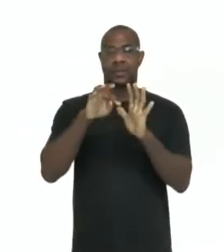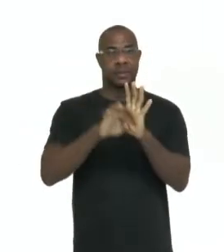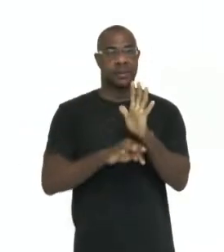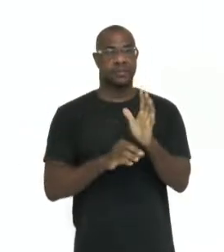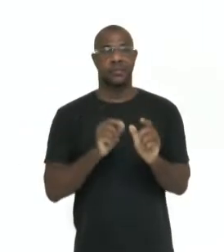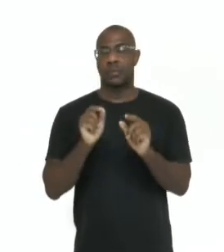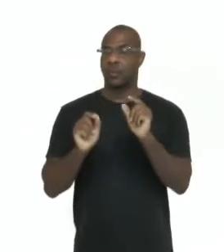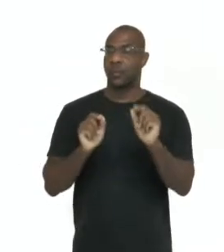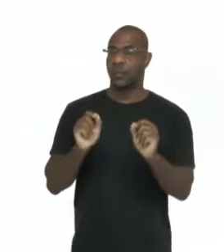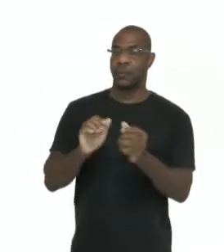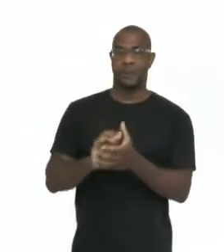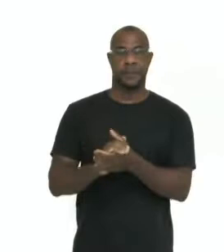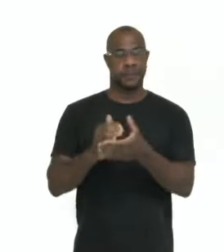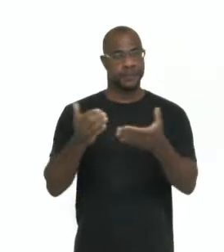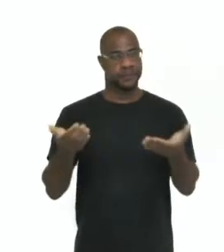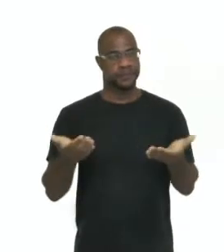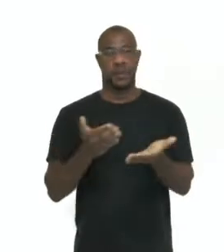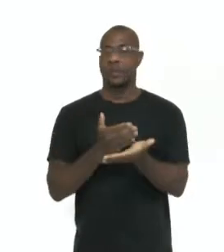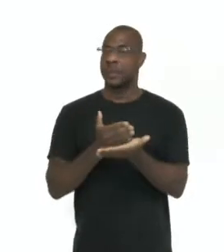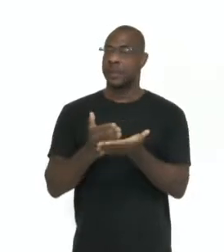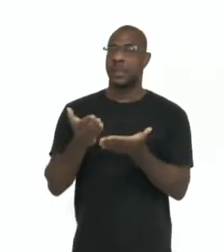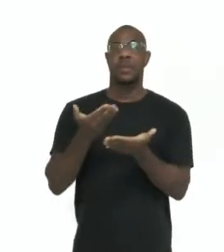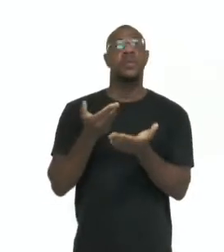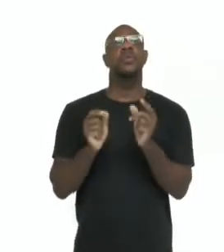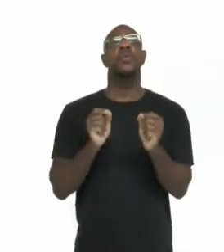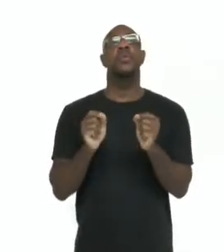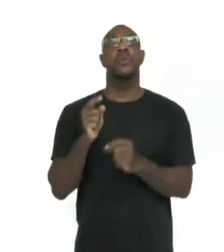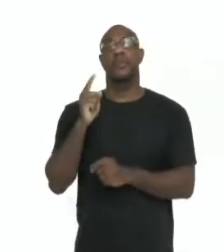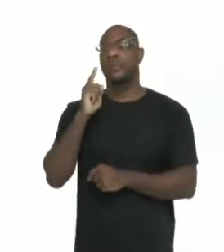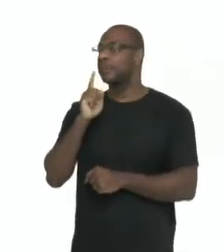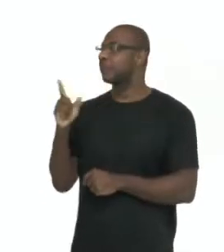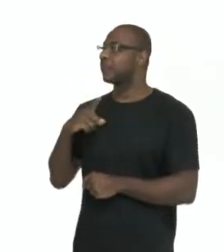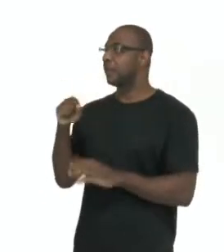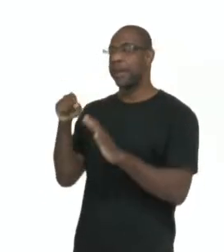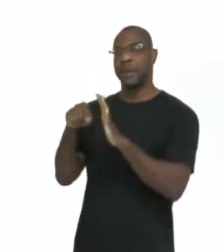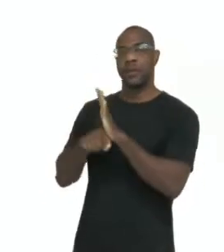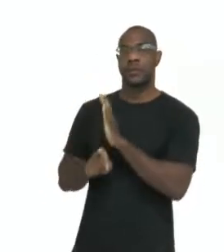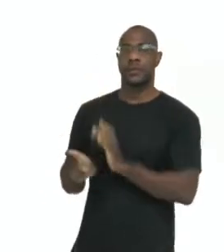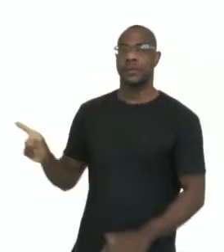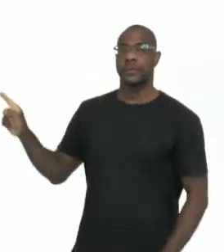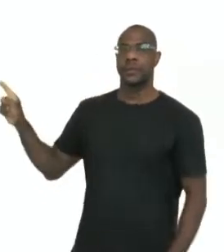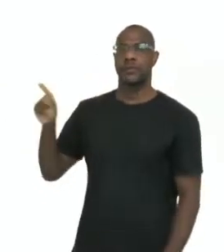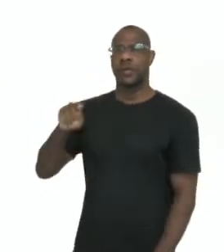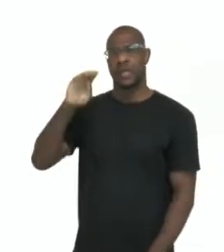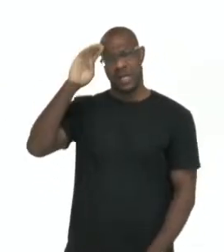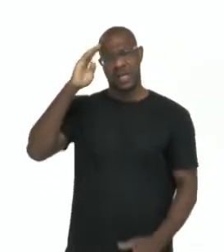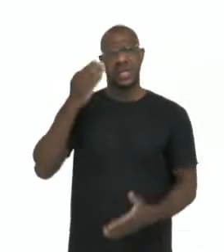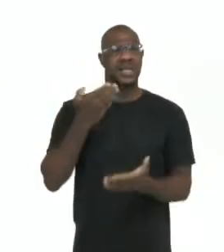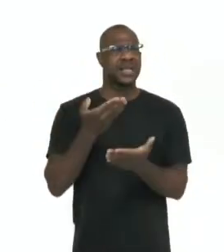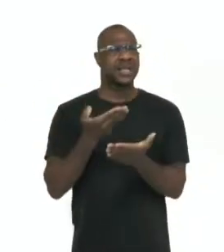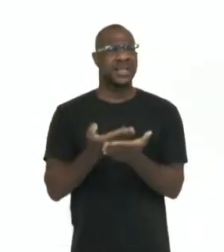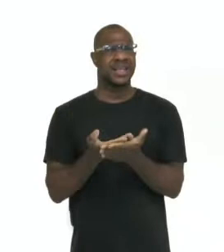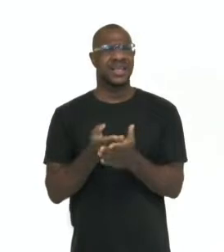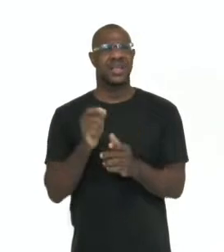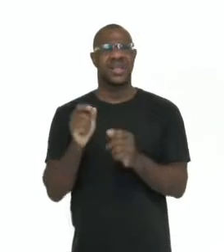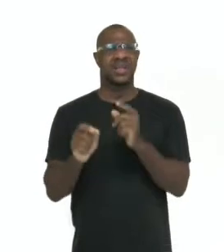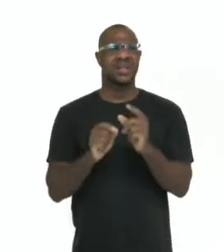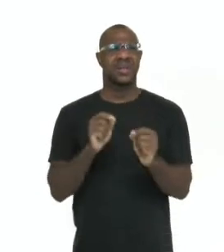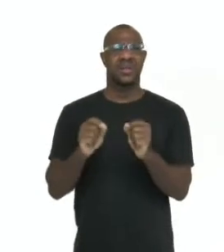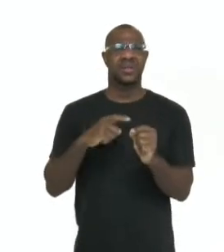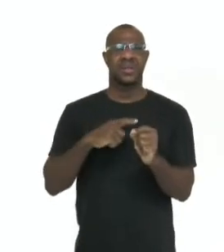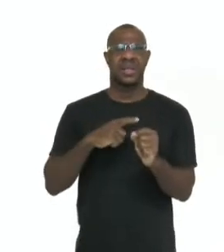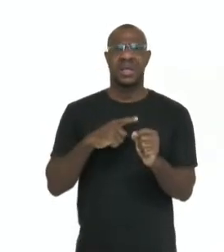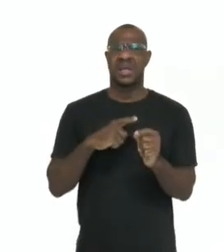textos. Então, para começo de conversa, temos aqui uma pergunta, né? Você acredita na imparcialidade